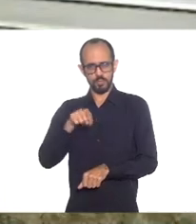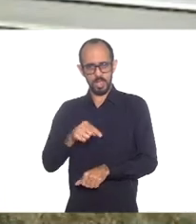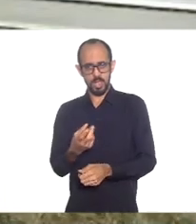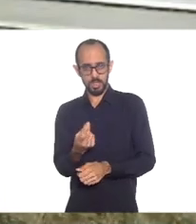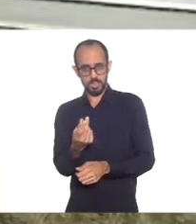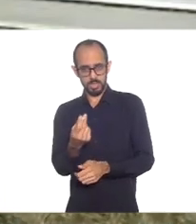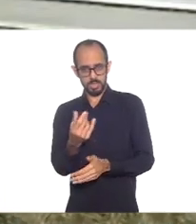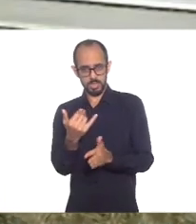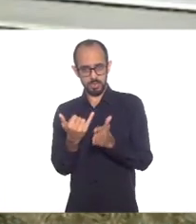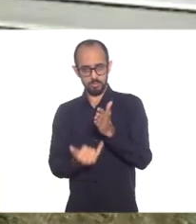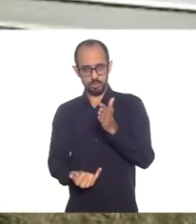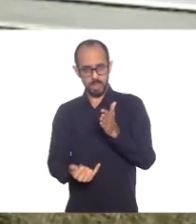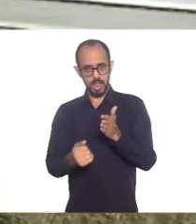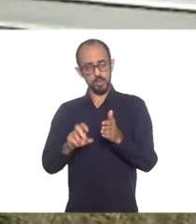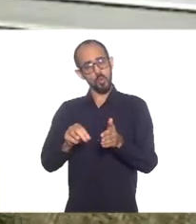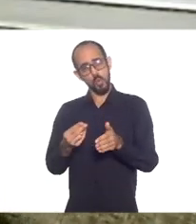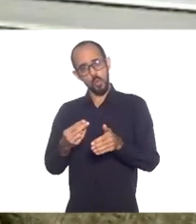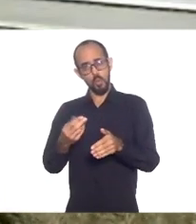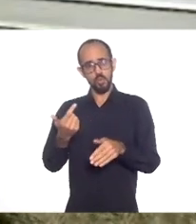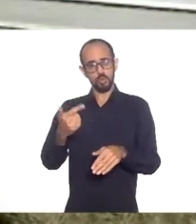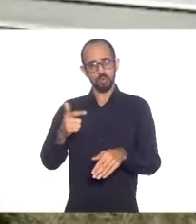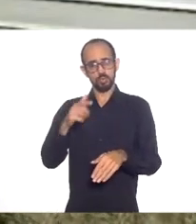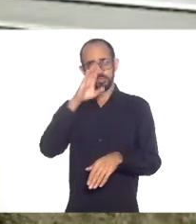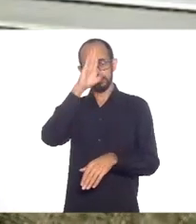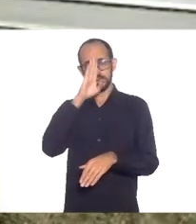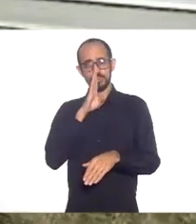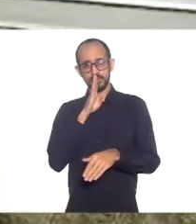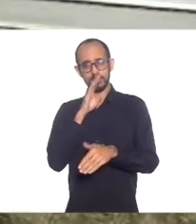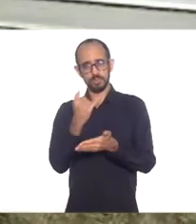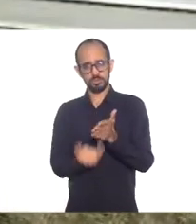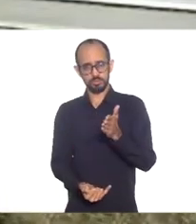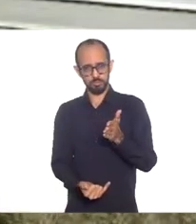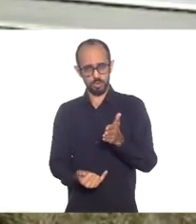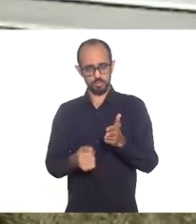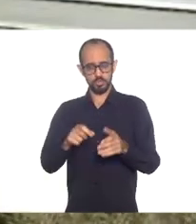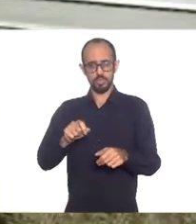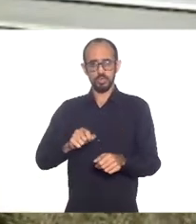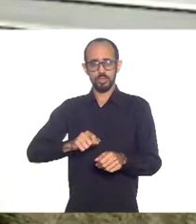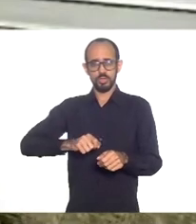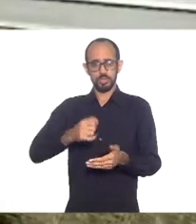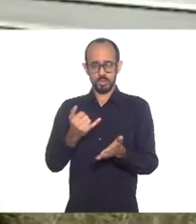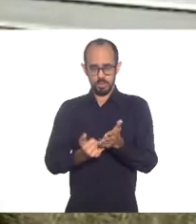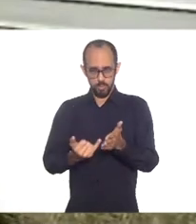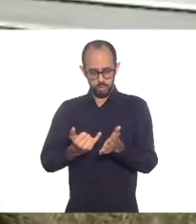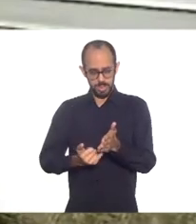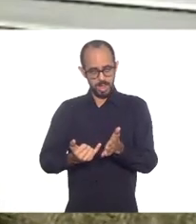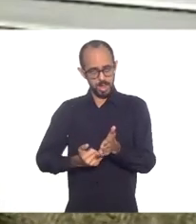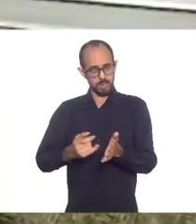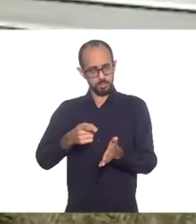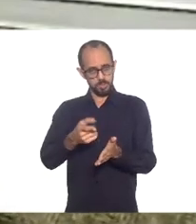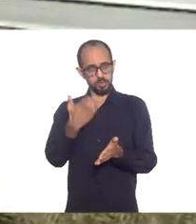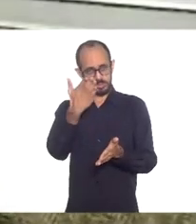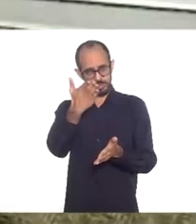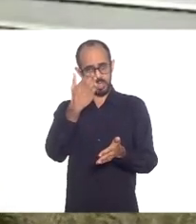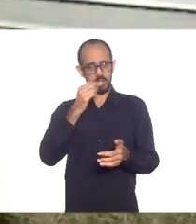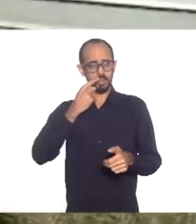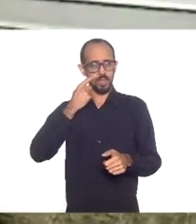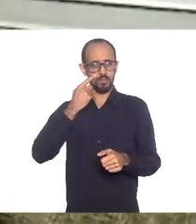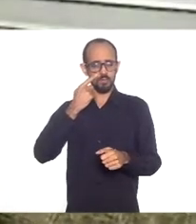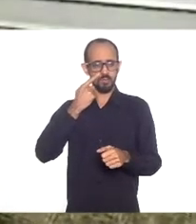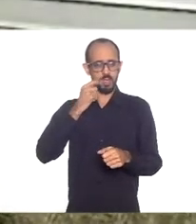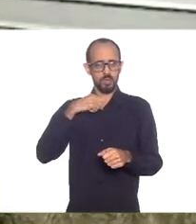tributária, quer seja não tributária. Tributária, né, para quem está assistindo